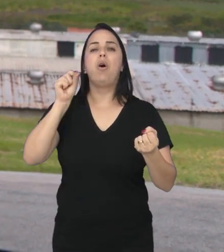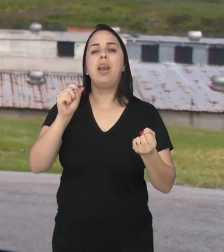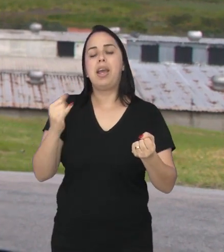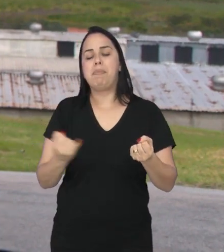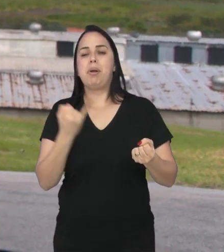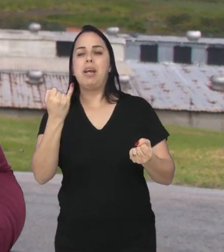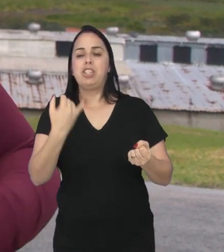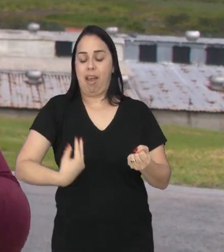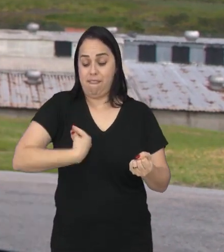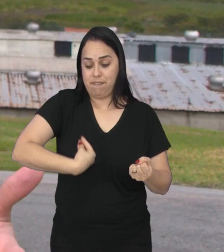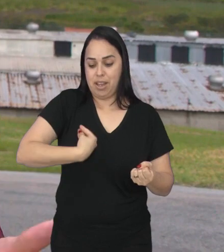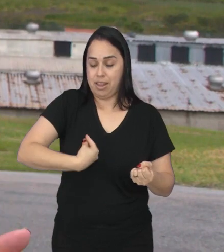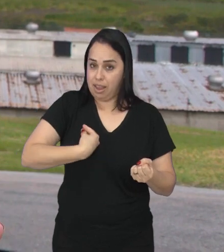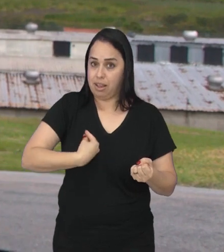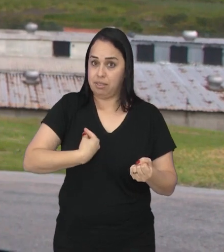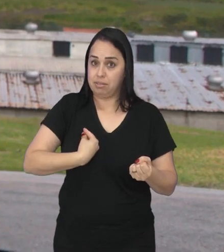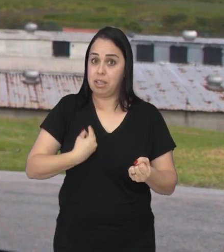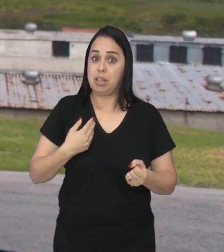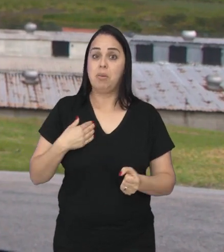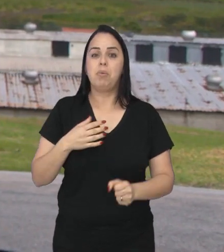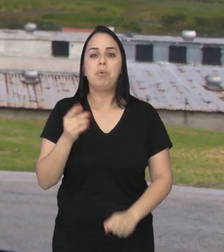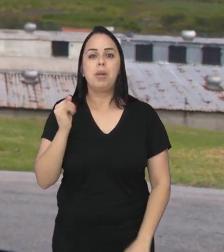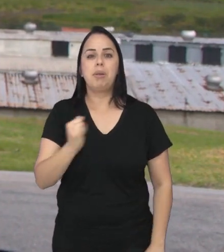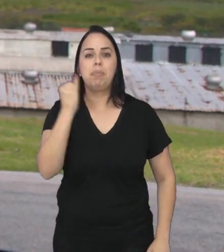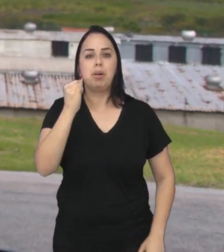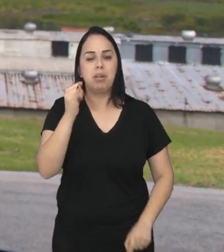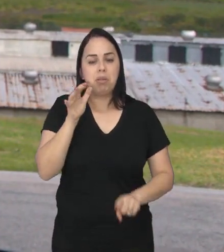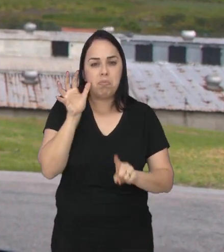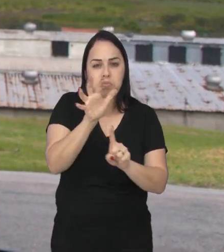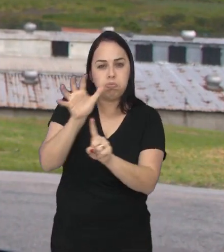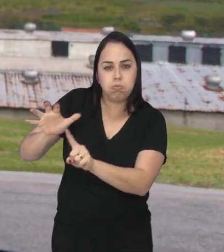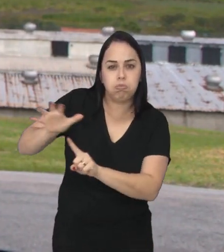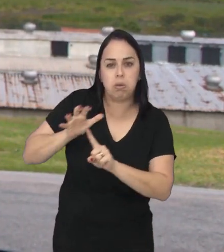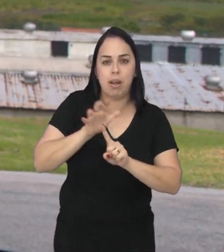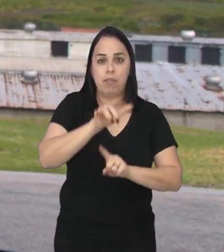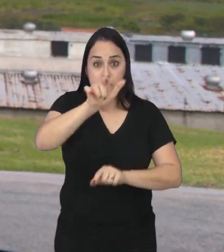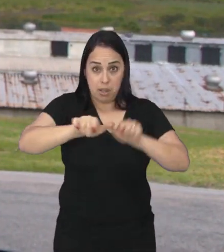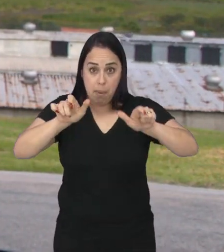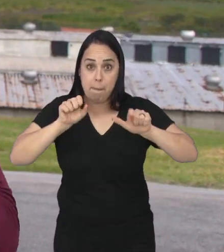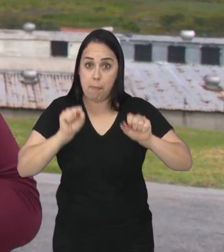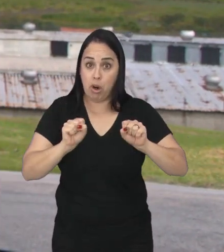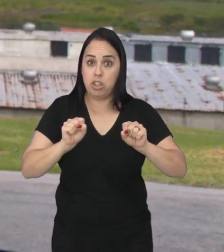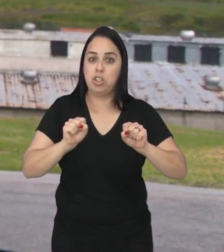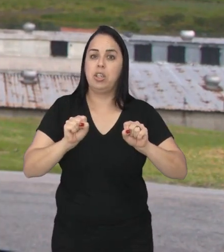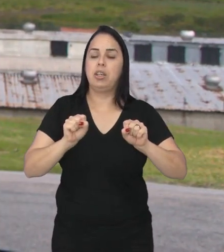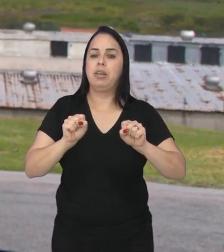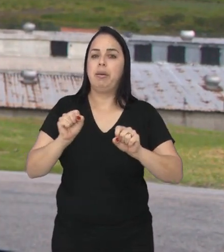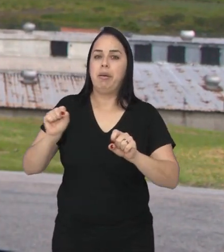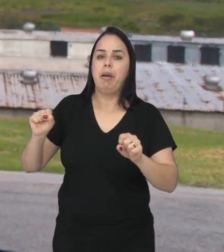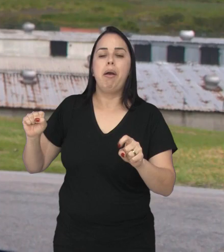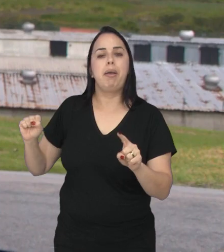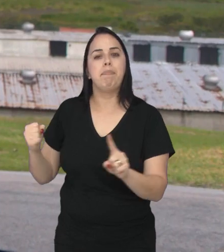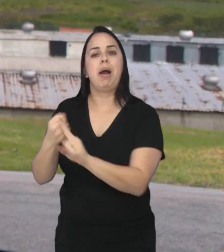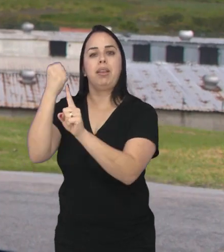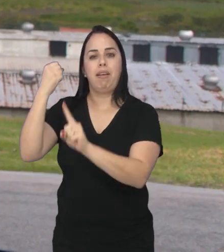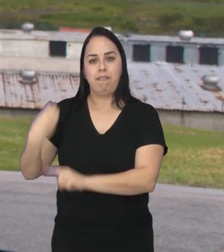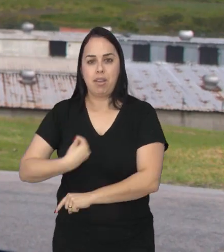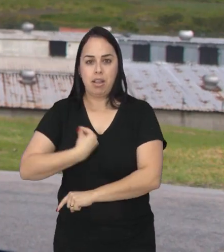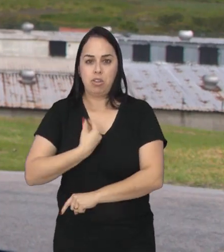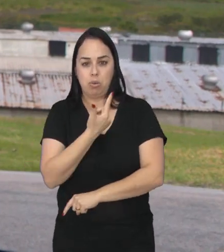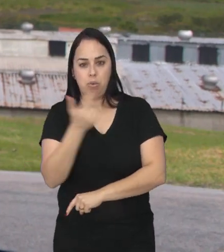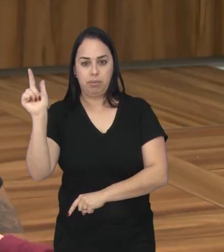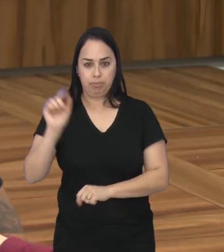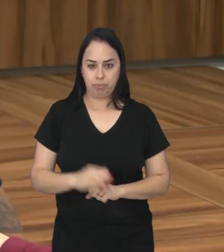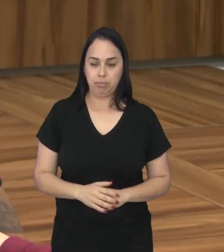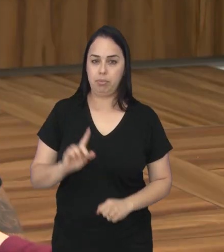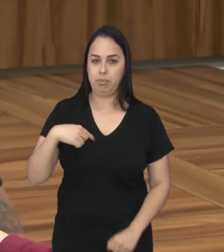com o objetivo de provocar mesmo as pessoas de que a sua ação no trânsito pode interferir na vida de outras pessoas